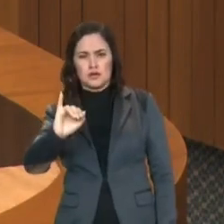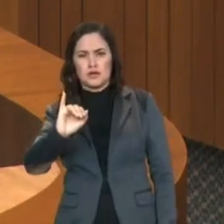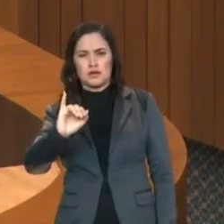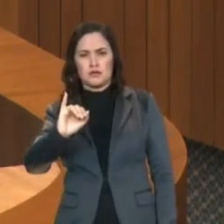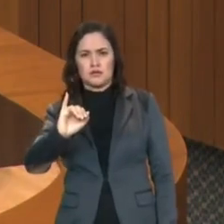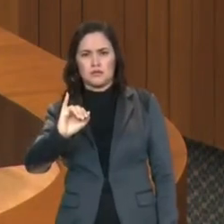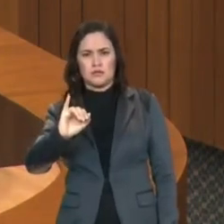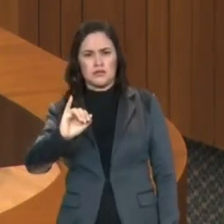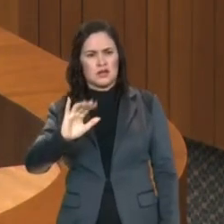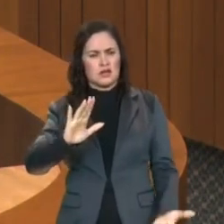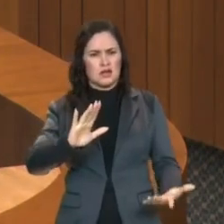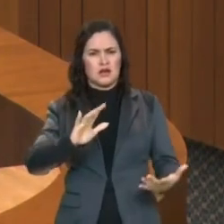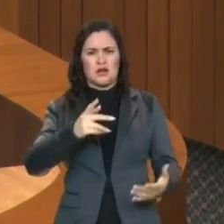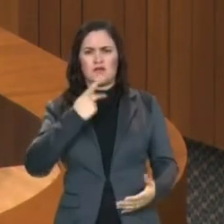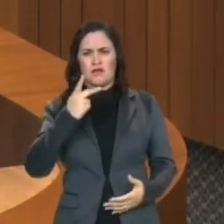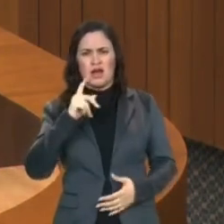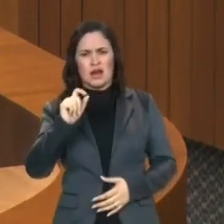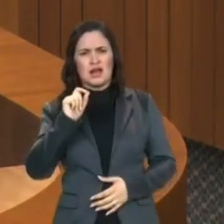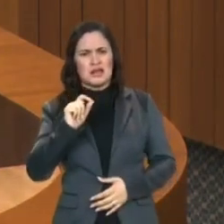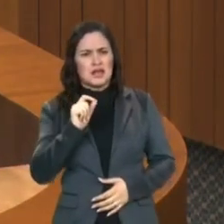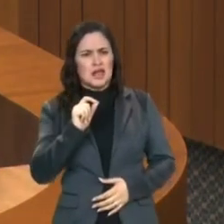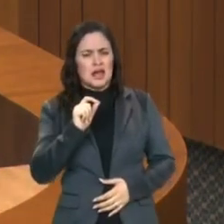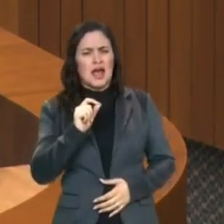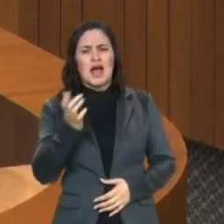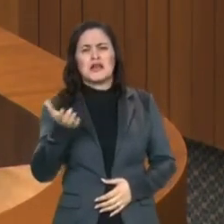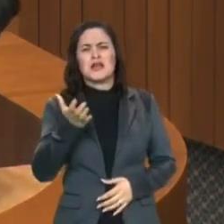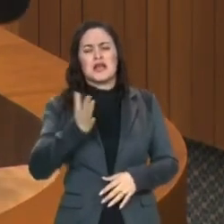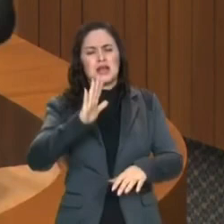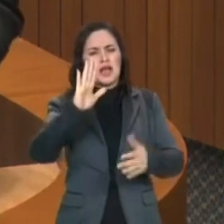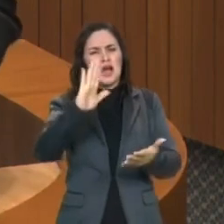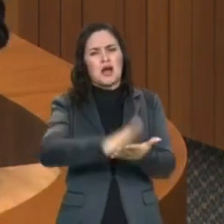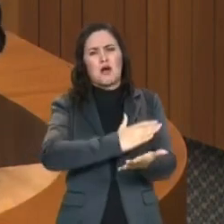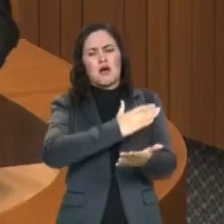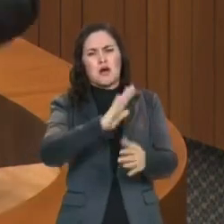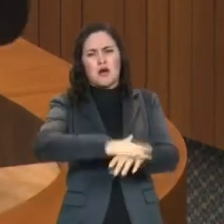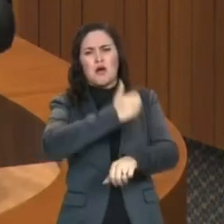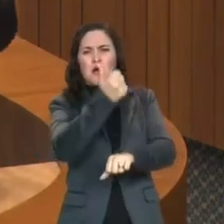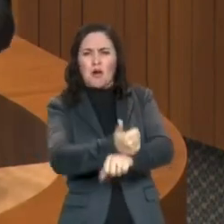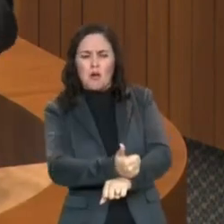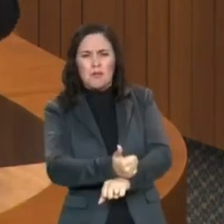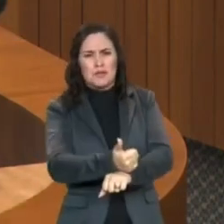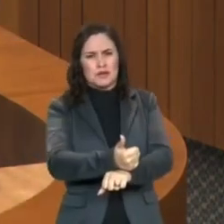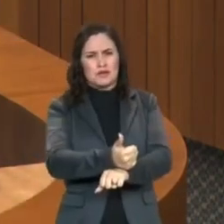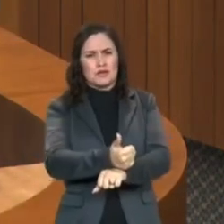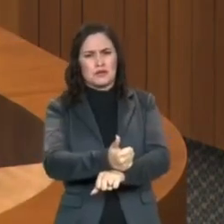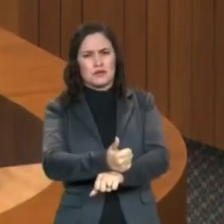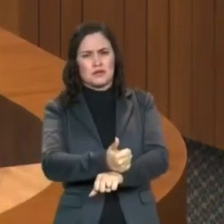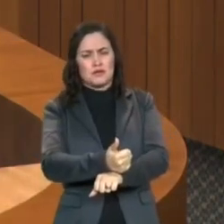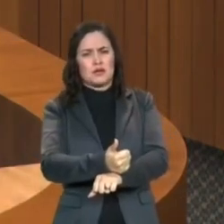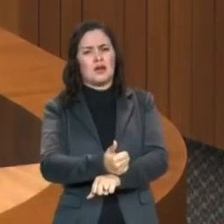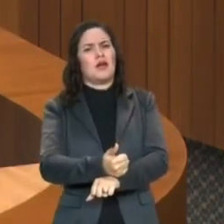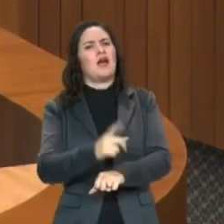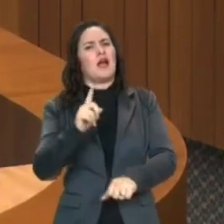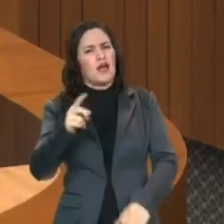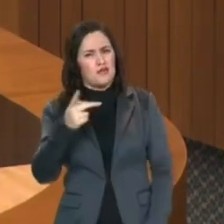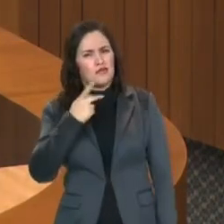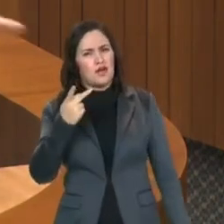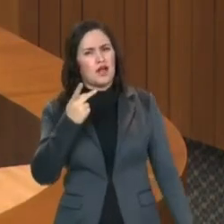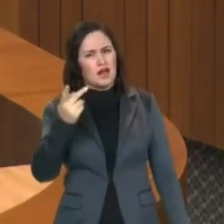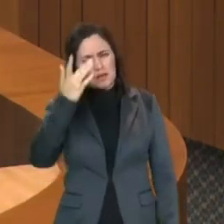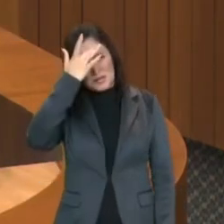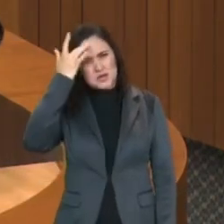burra, e mais do que gente burra, que considera que os outros sejam estúpidos, que nem eles são, de dizer que